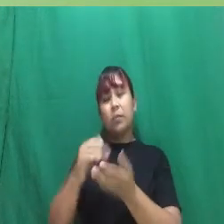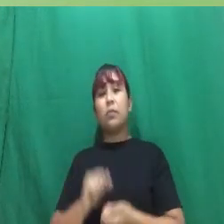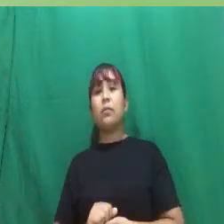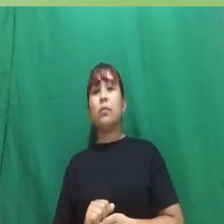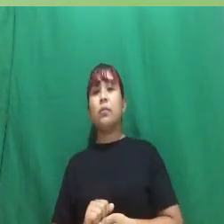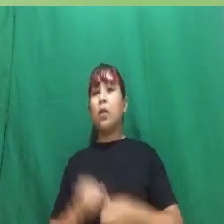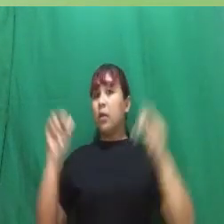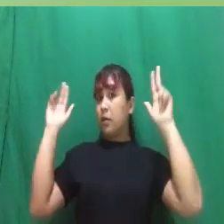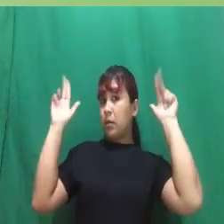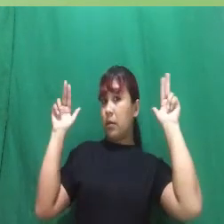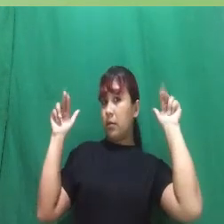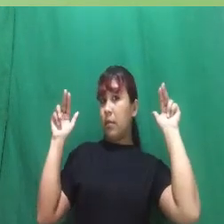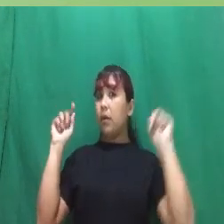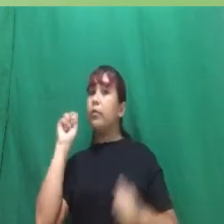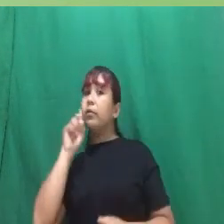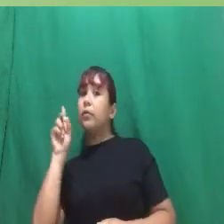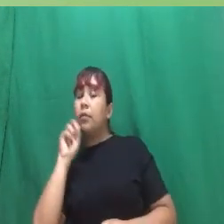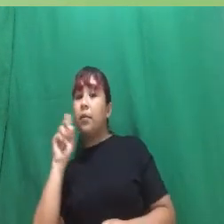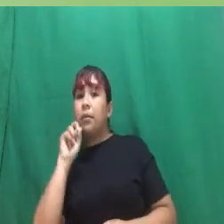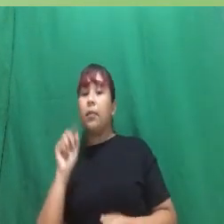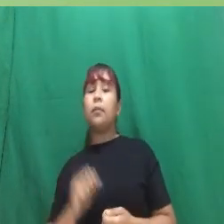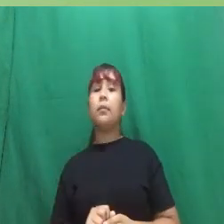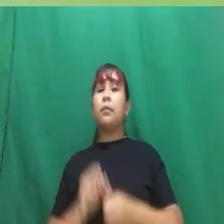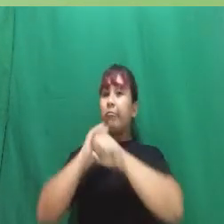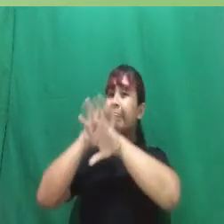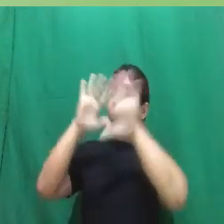políticas públicas. O Estado brasileiro